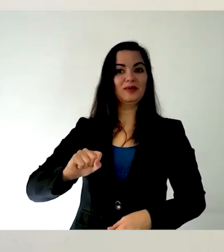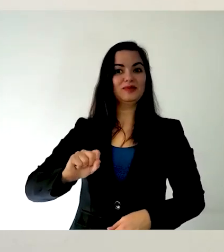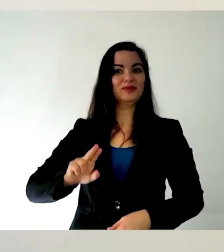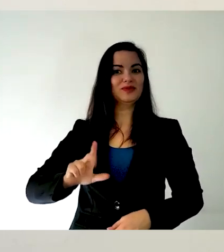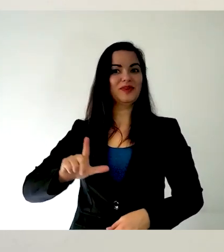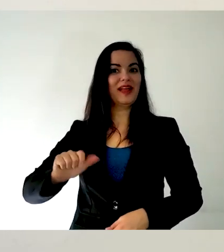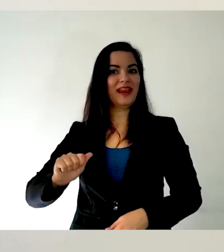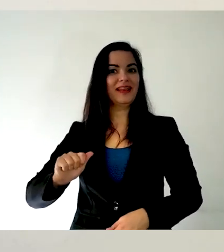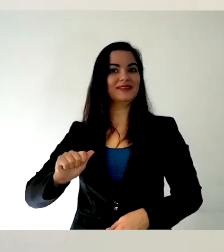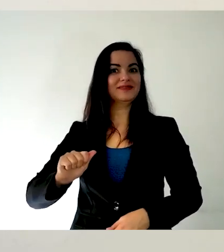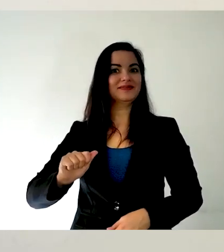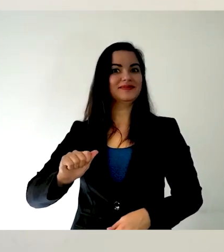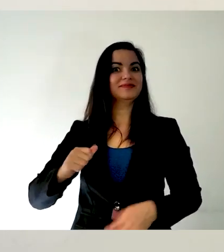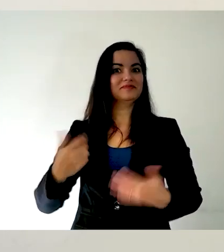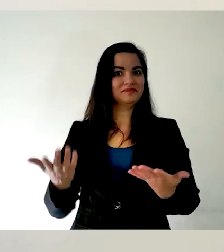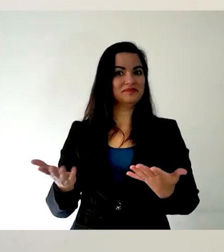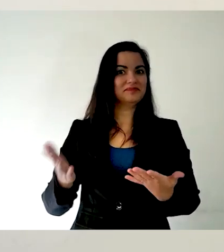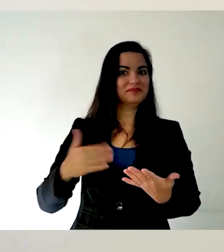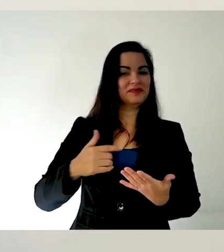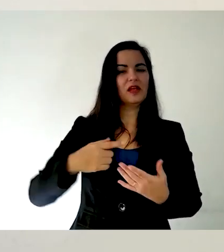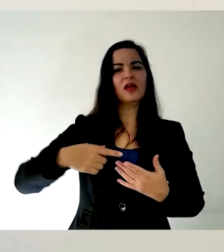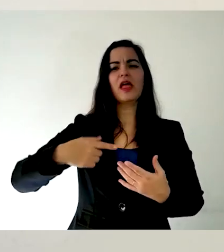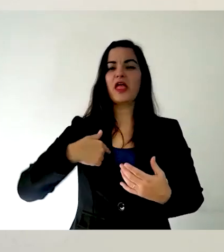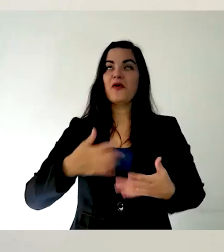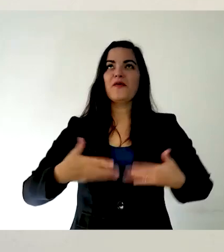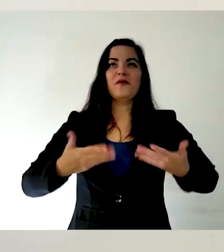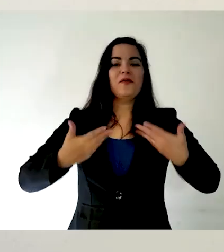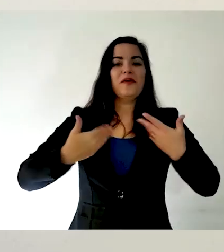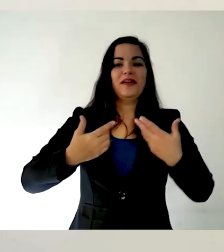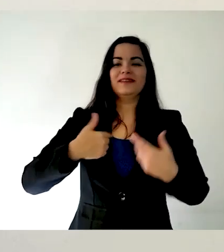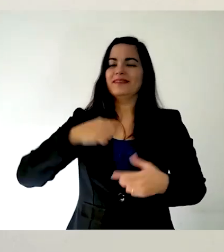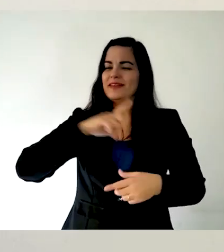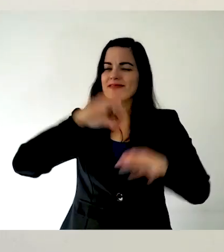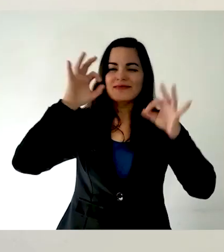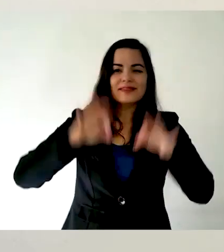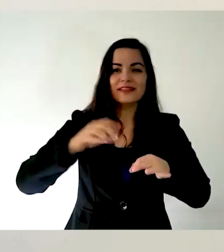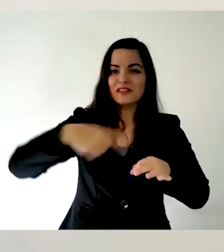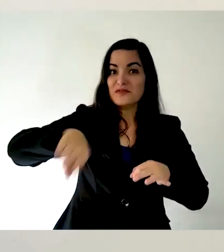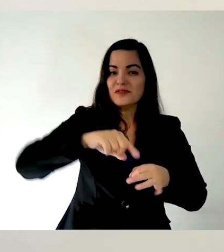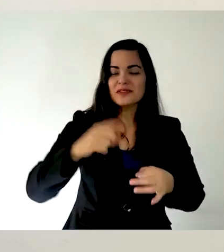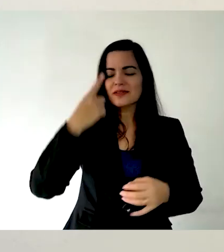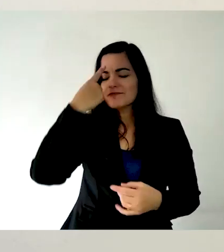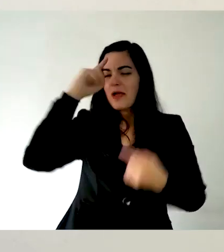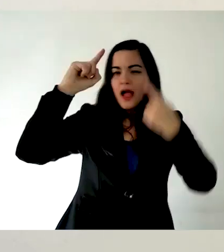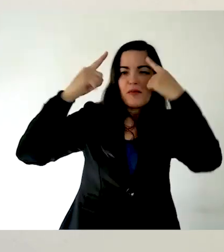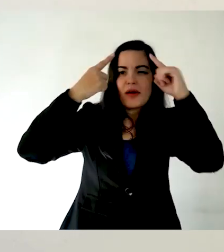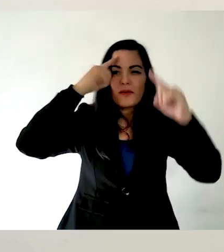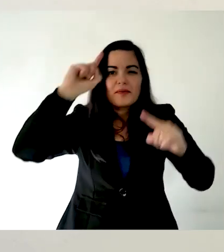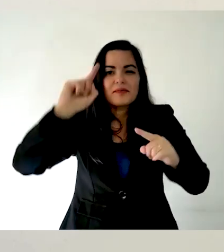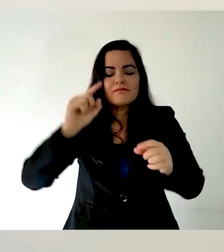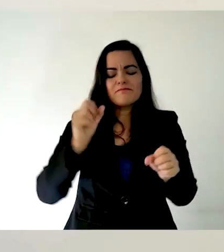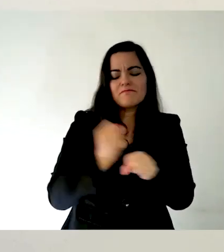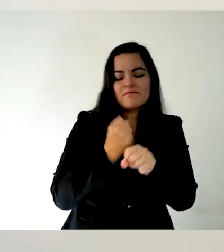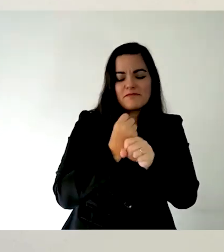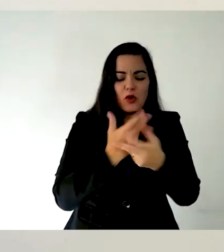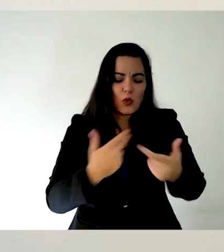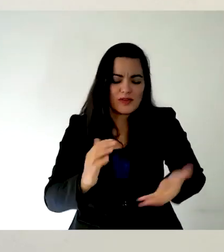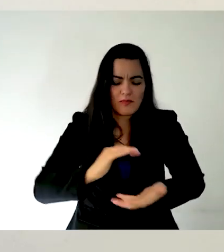animada por aqui. Vocês são muito criativos, eu tenho certeza que farão